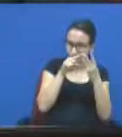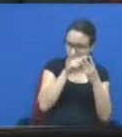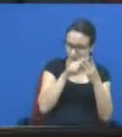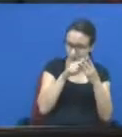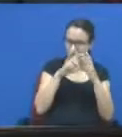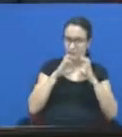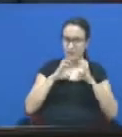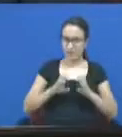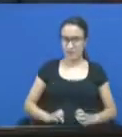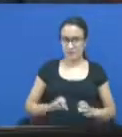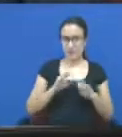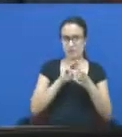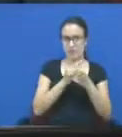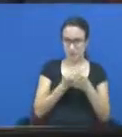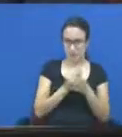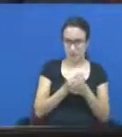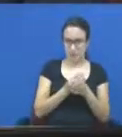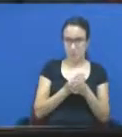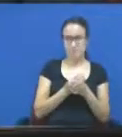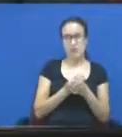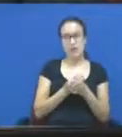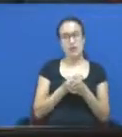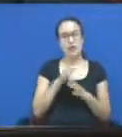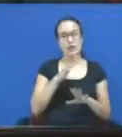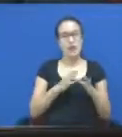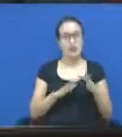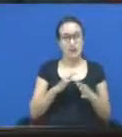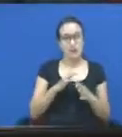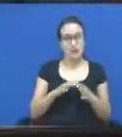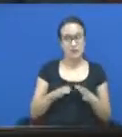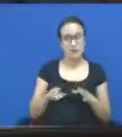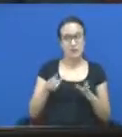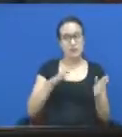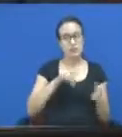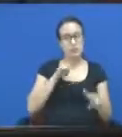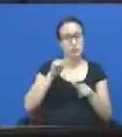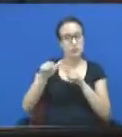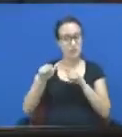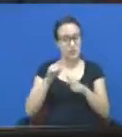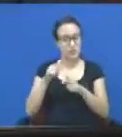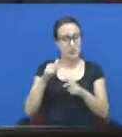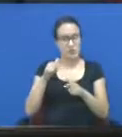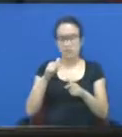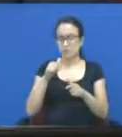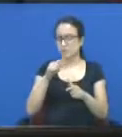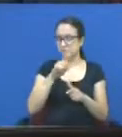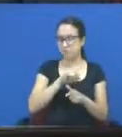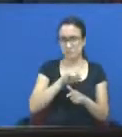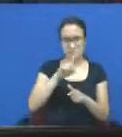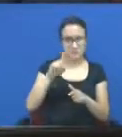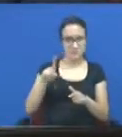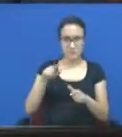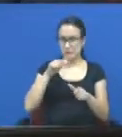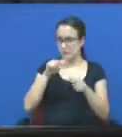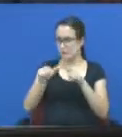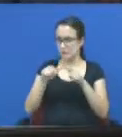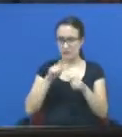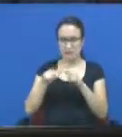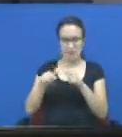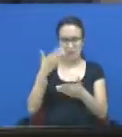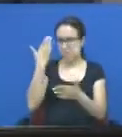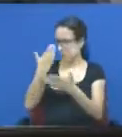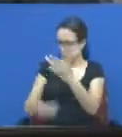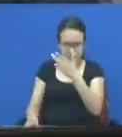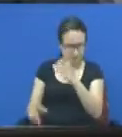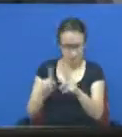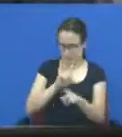se tratar de caso de perda de mandato, quando não se tratar de caso de perda de mandato, me perdoem, terá